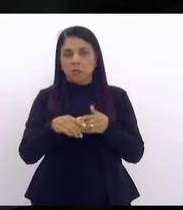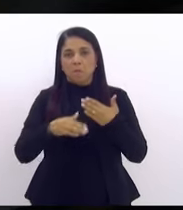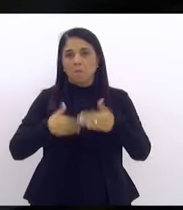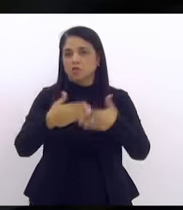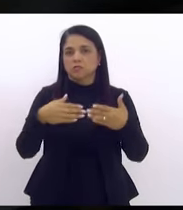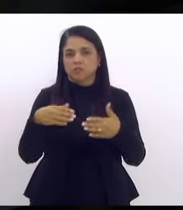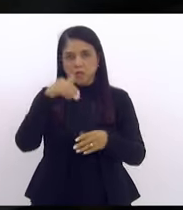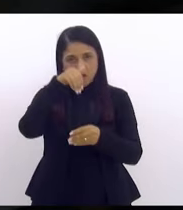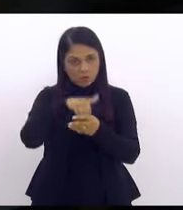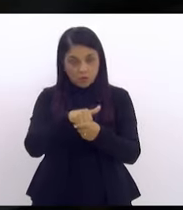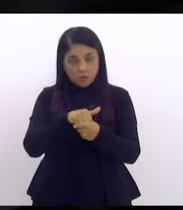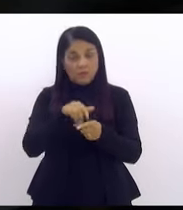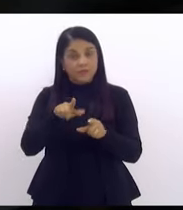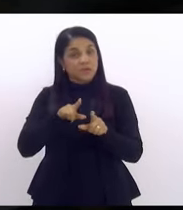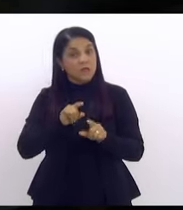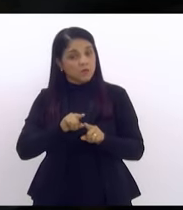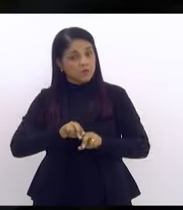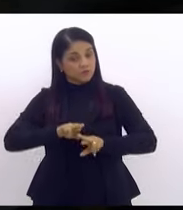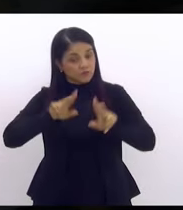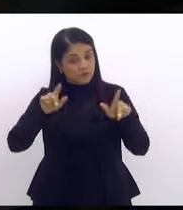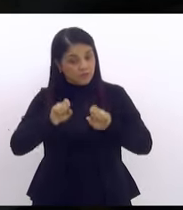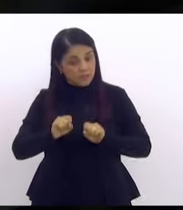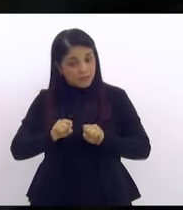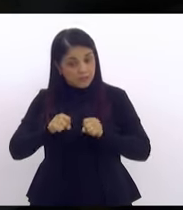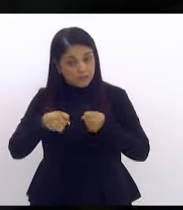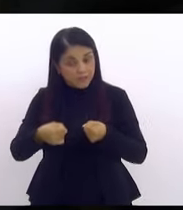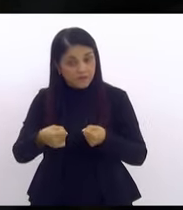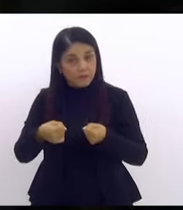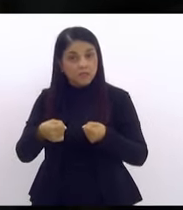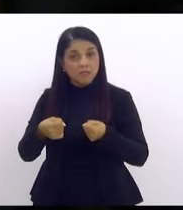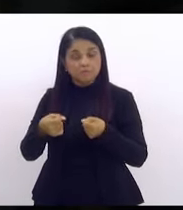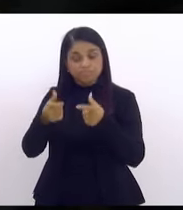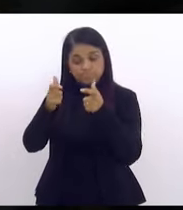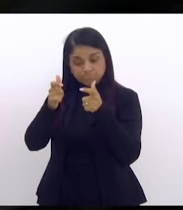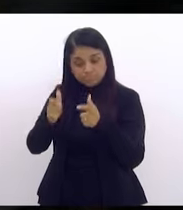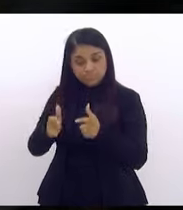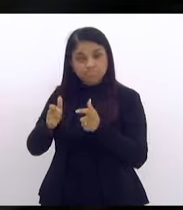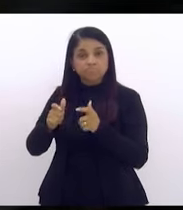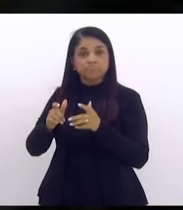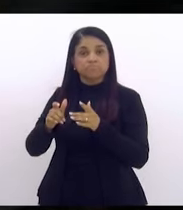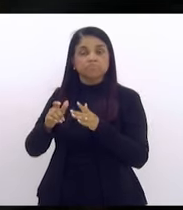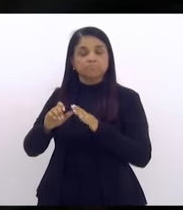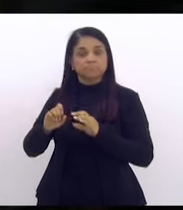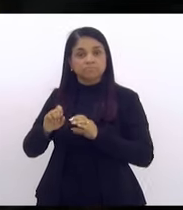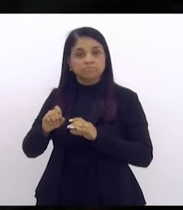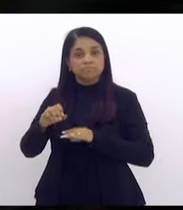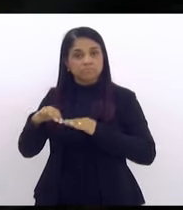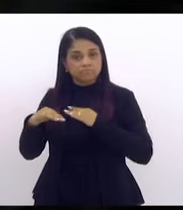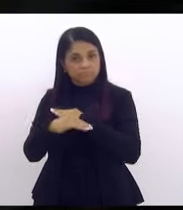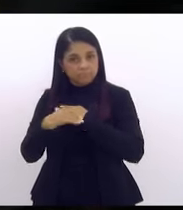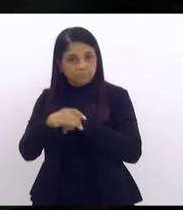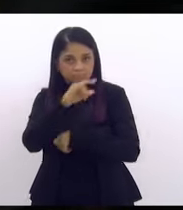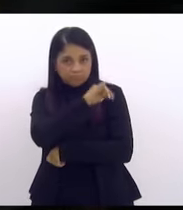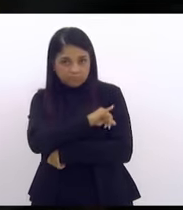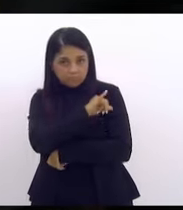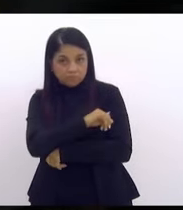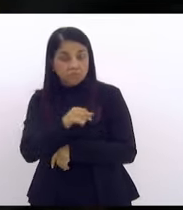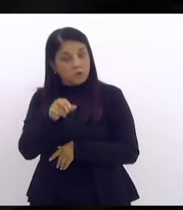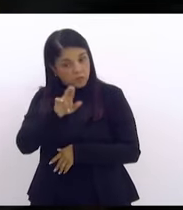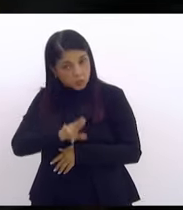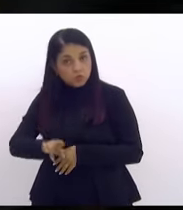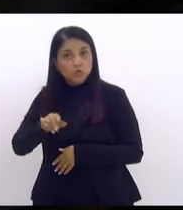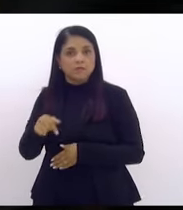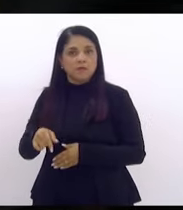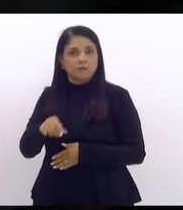Se trata em defender uma propriedade do Estado do Rio de Janeiro e que pode ser utilizado pelo Estado do Rio de